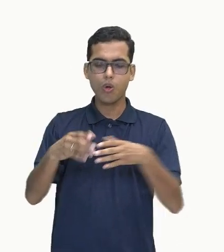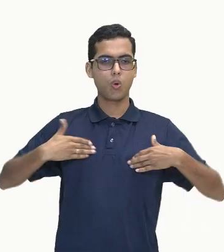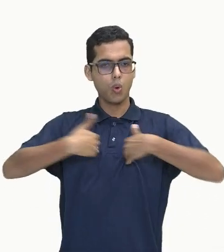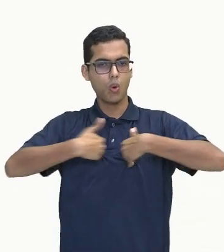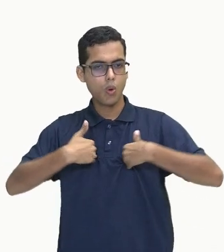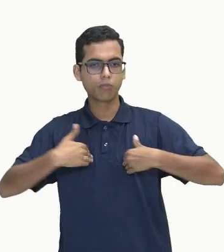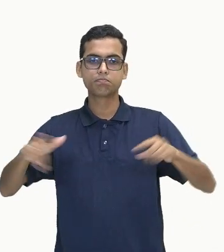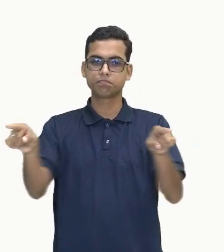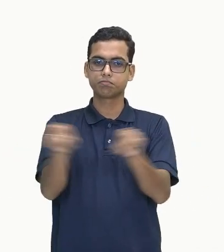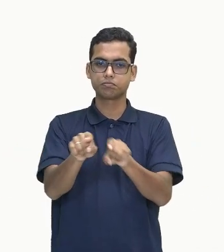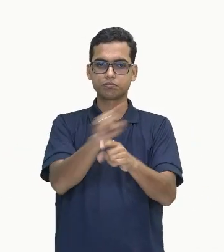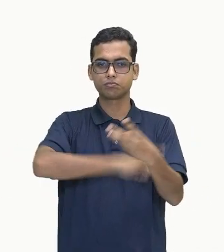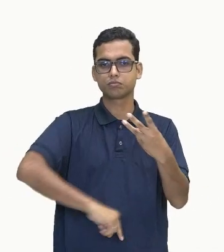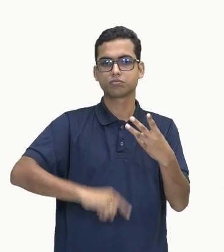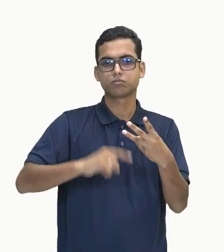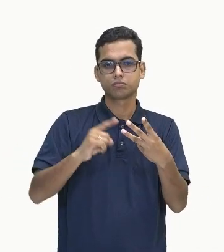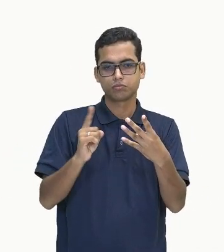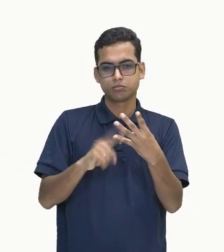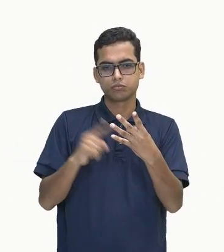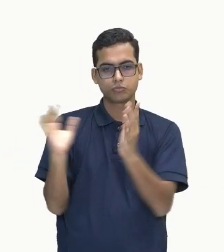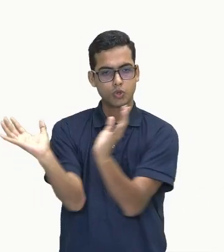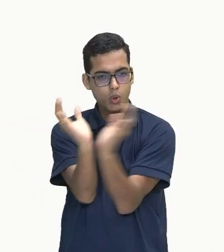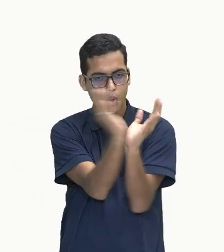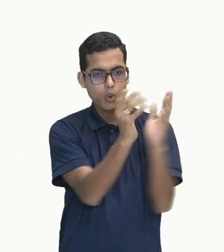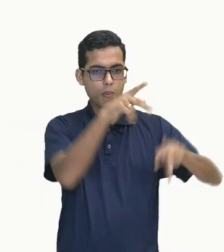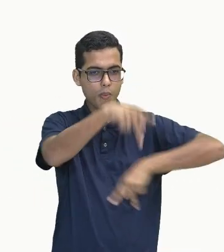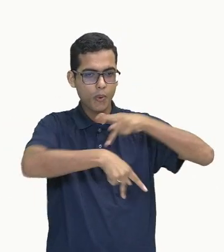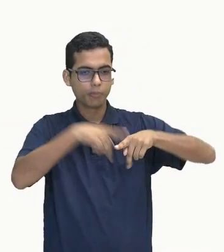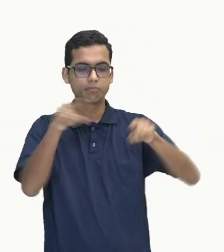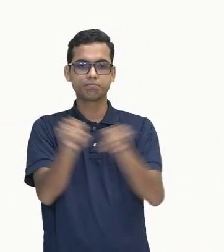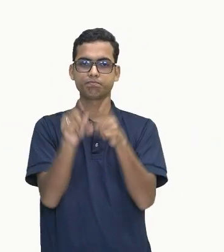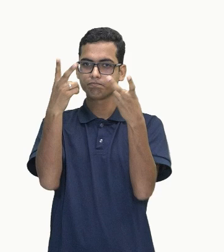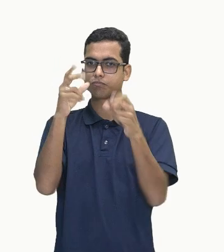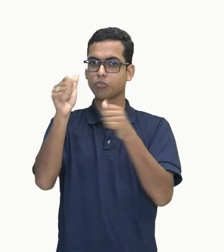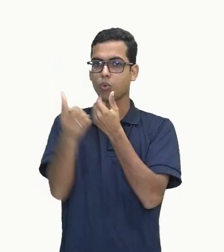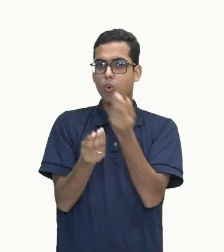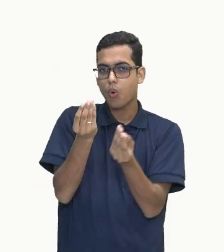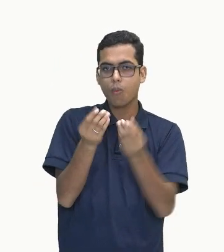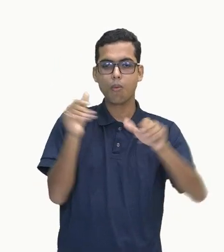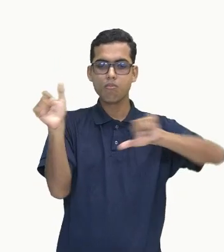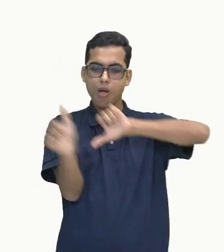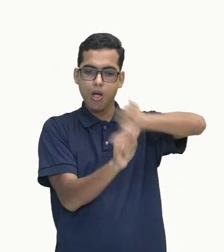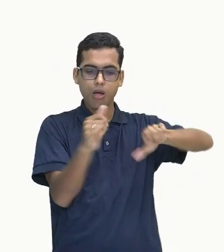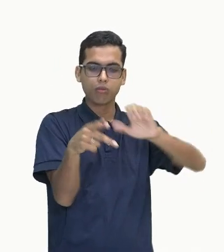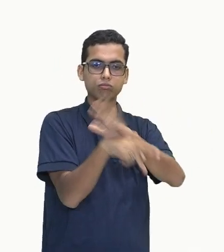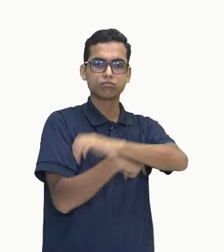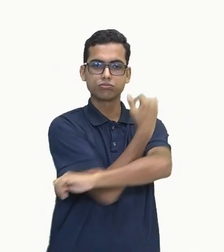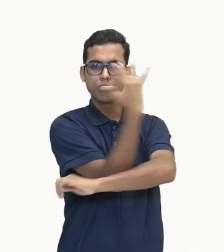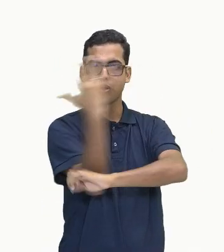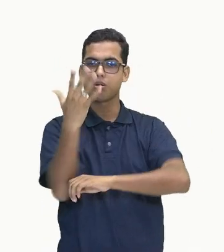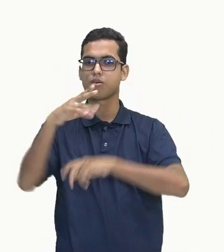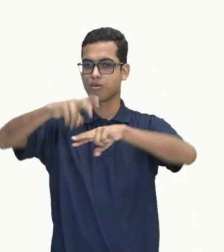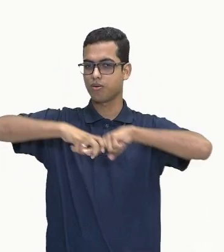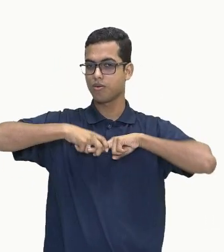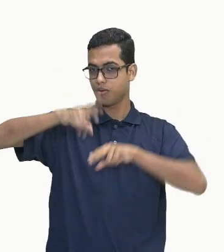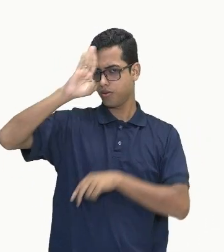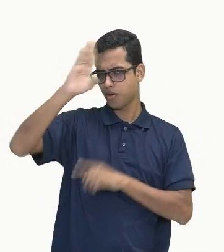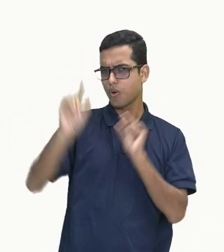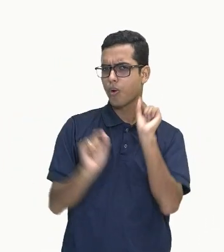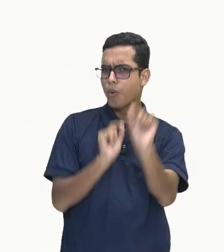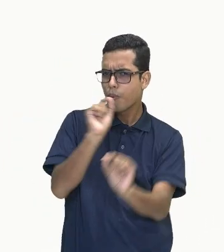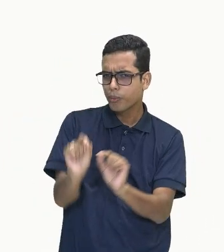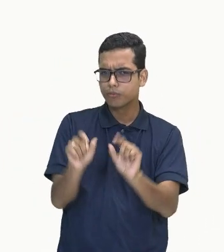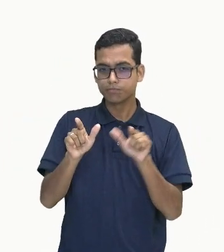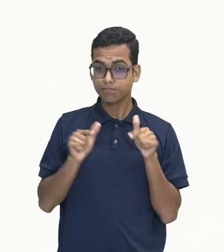população, e a gente observa a modificação já dessa paisagem, né, principalmente por conta